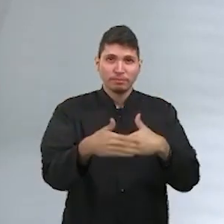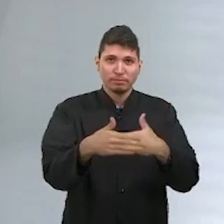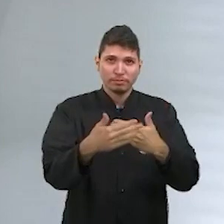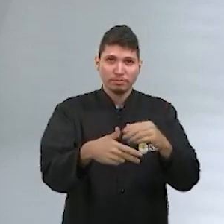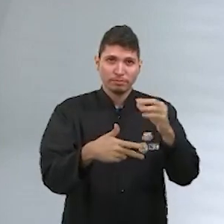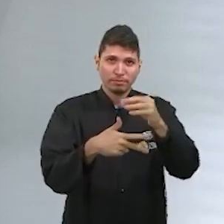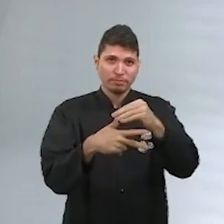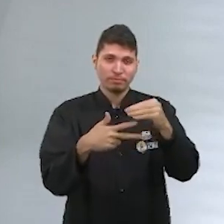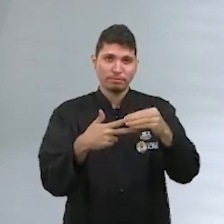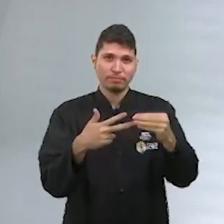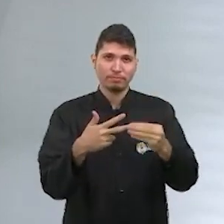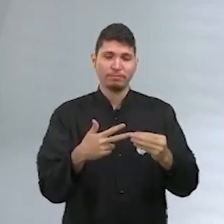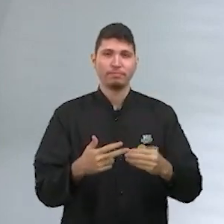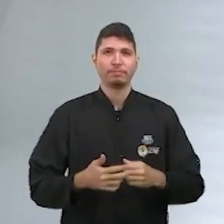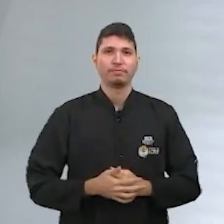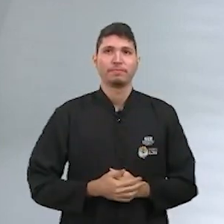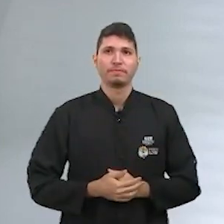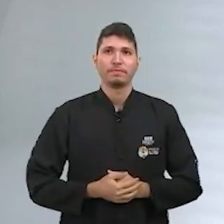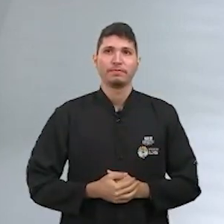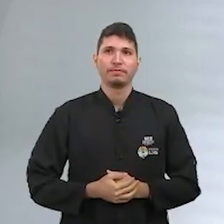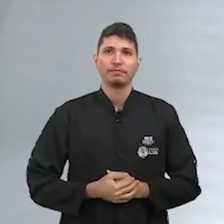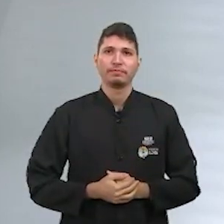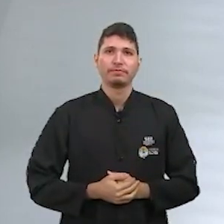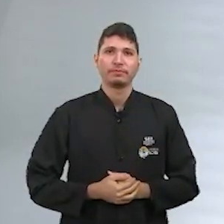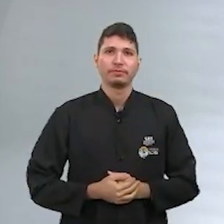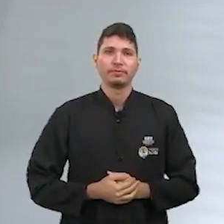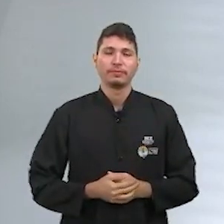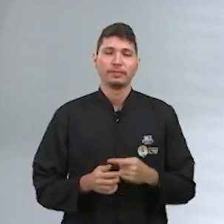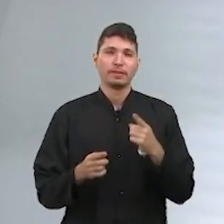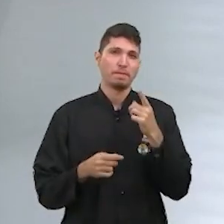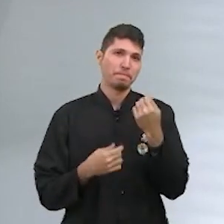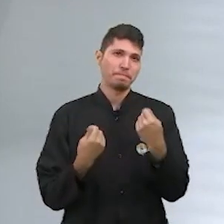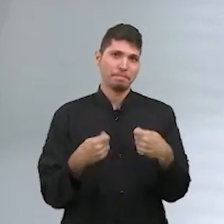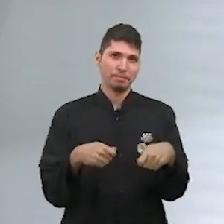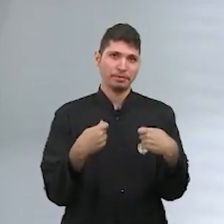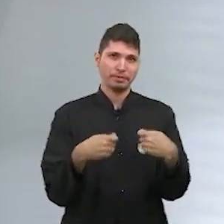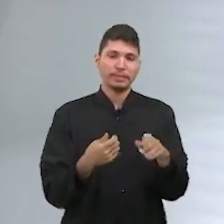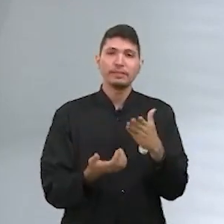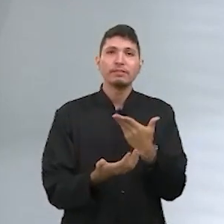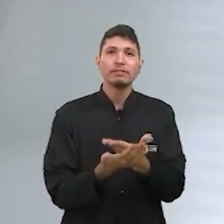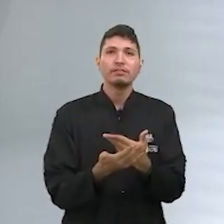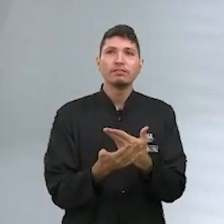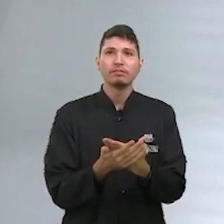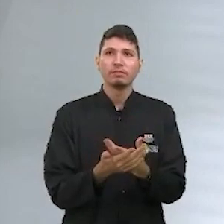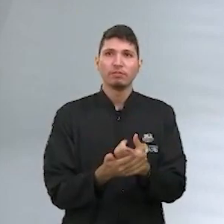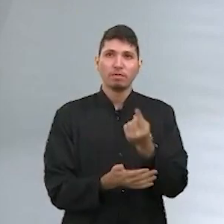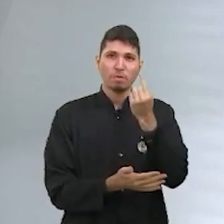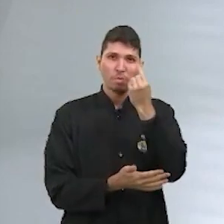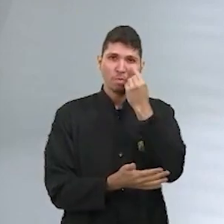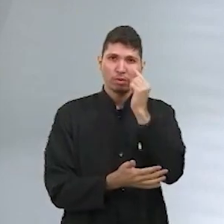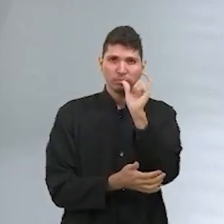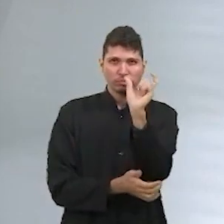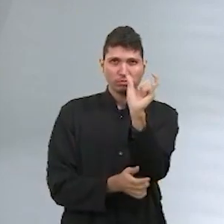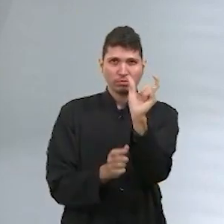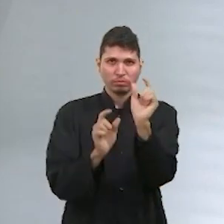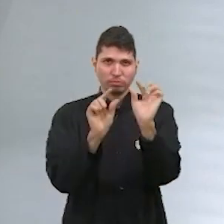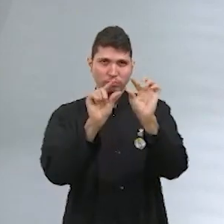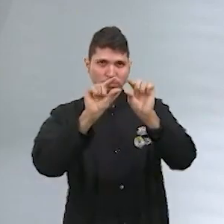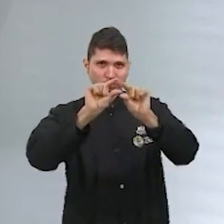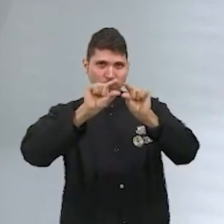esperada prova. Primeiro passo que você precisa analisar quando você observa aqui o tema, né,